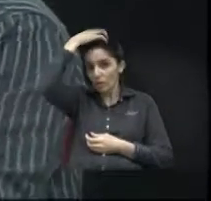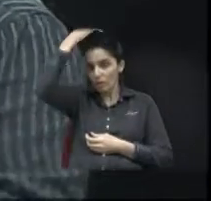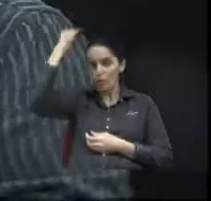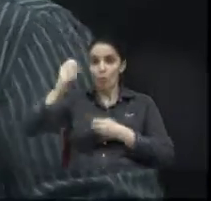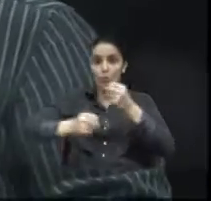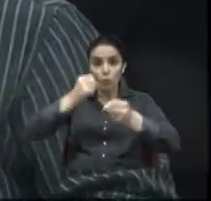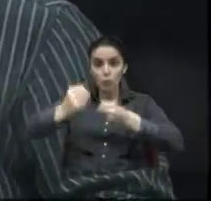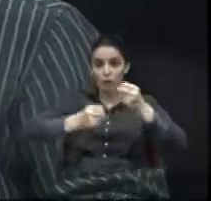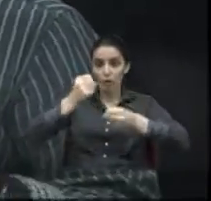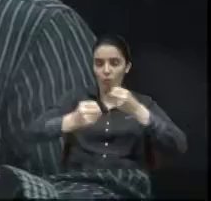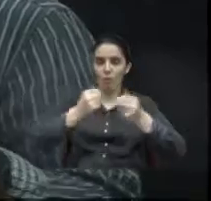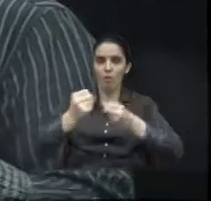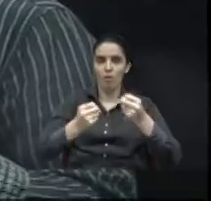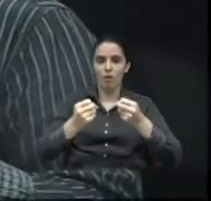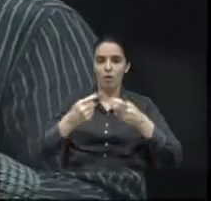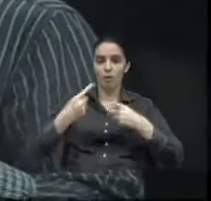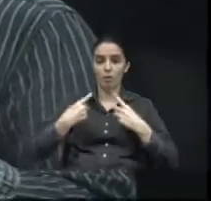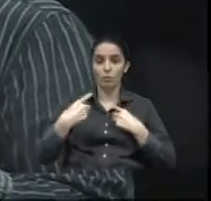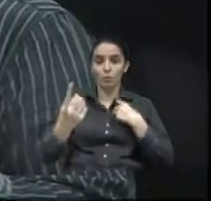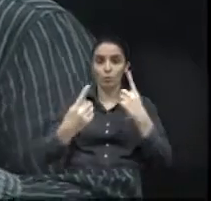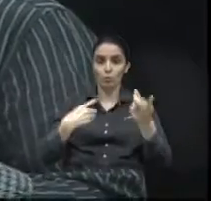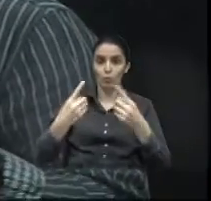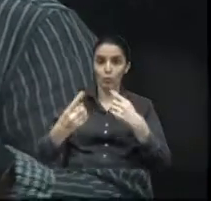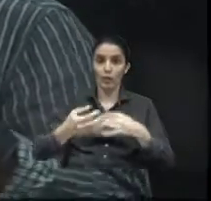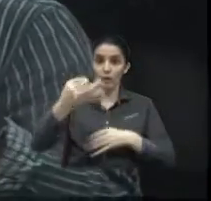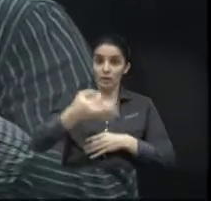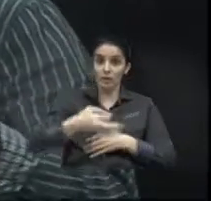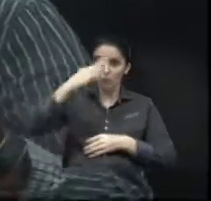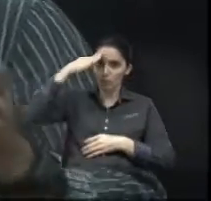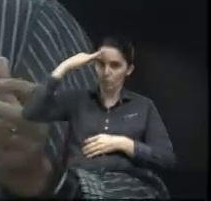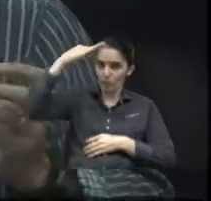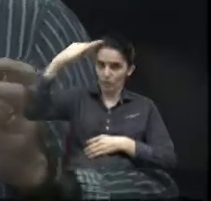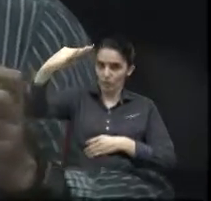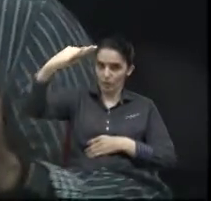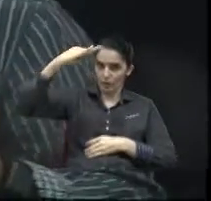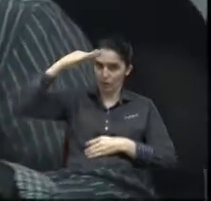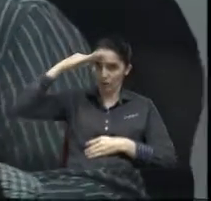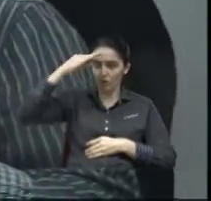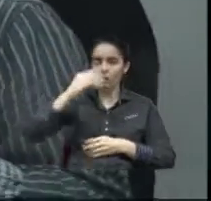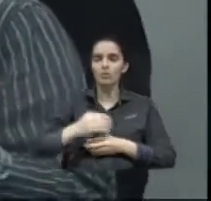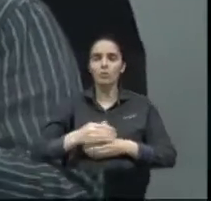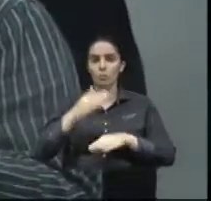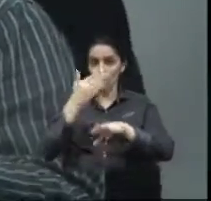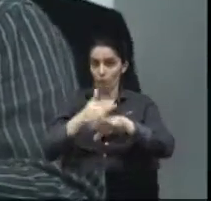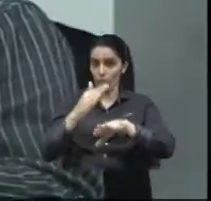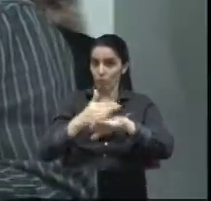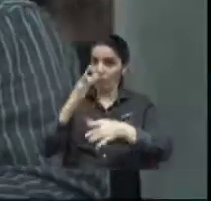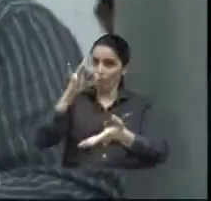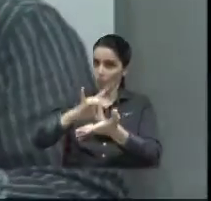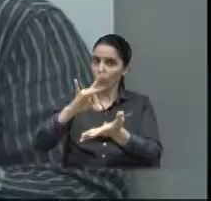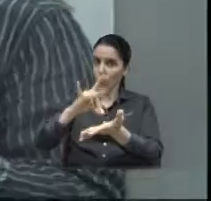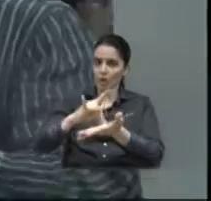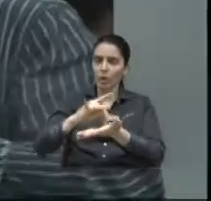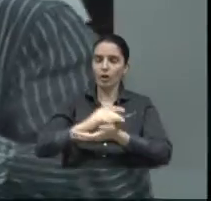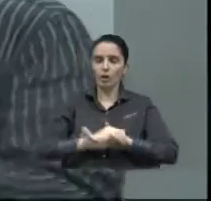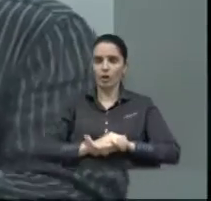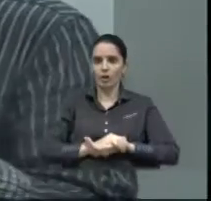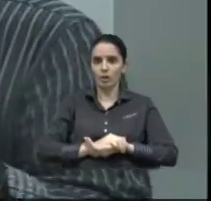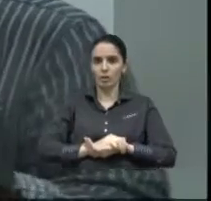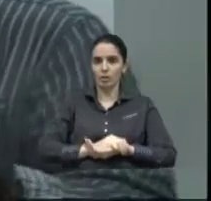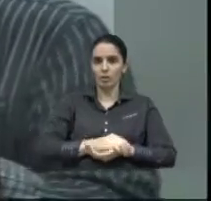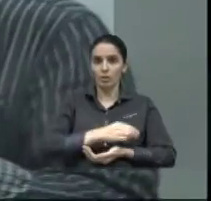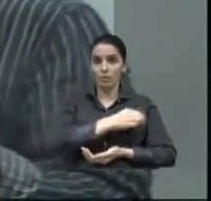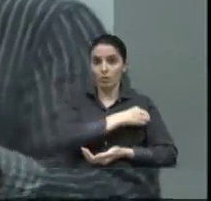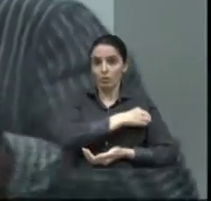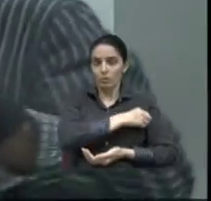pista oficial. E quando a gente precisava dar uns tiros, que é os treinos oficiais, ele, lá no SESI, final